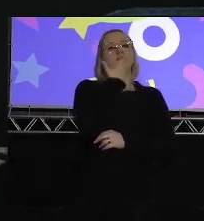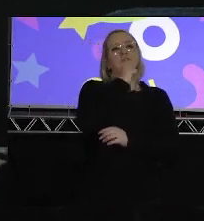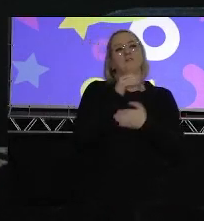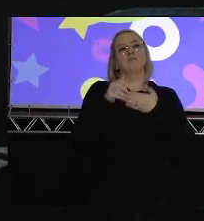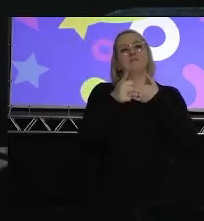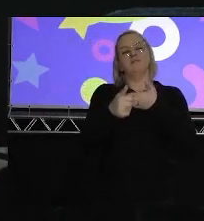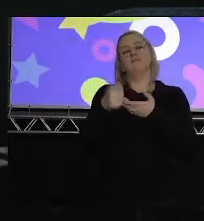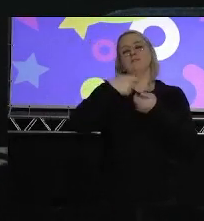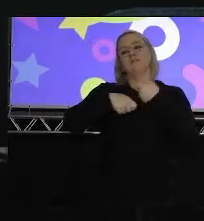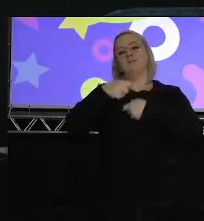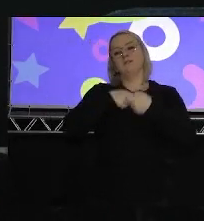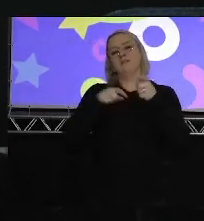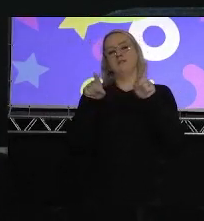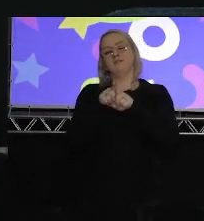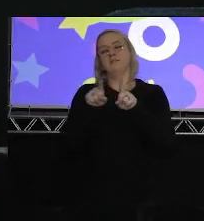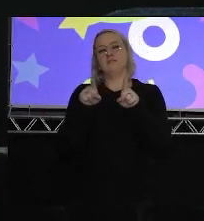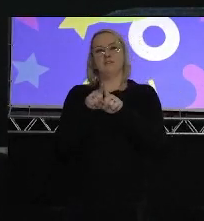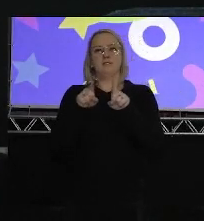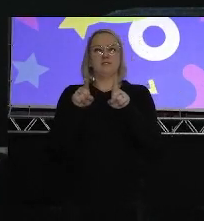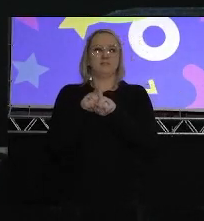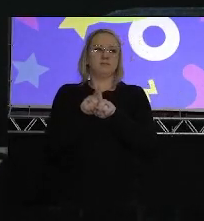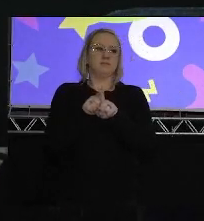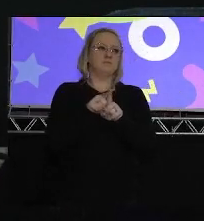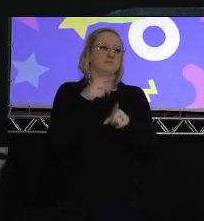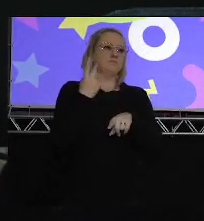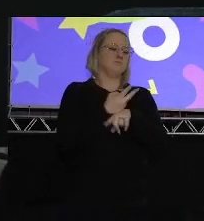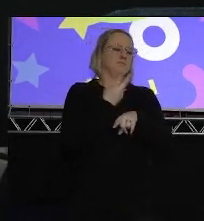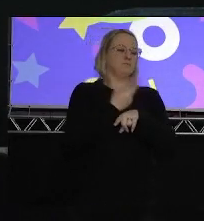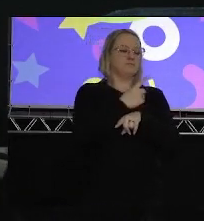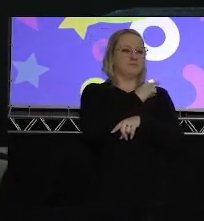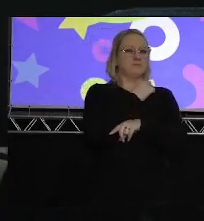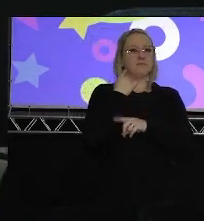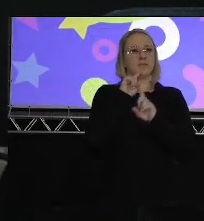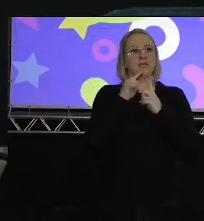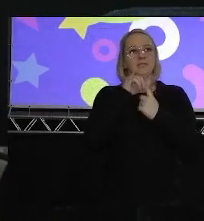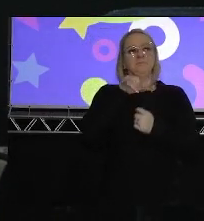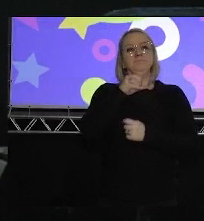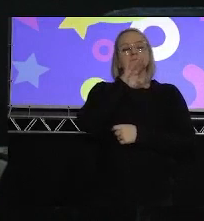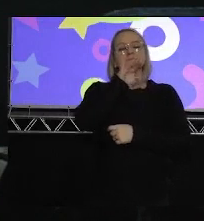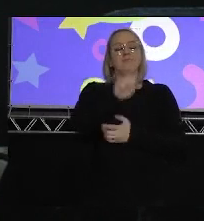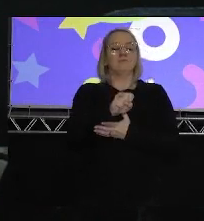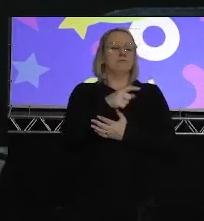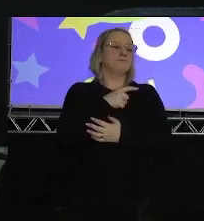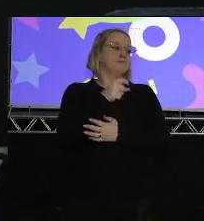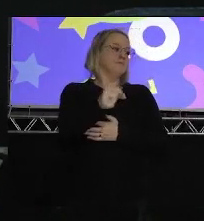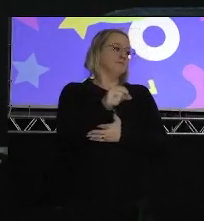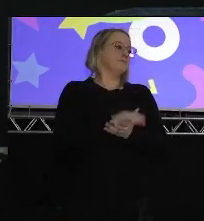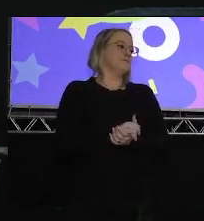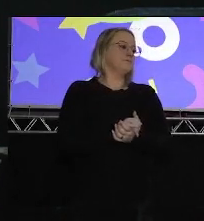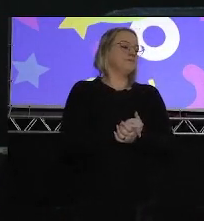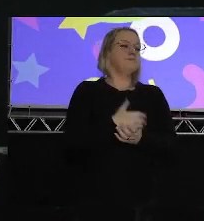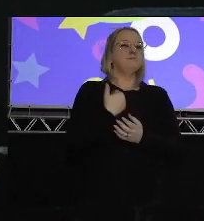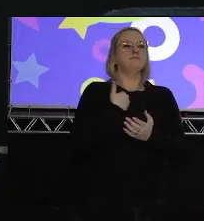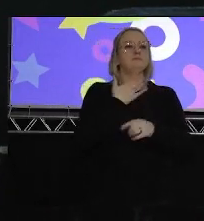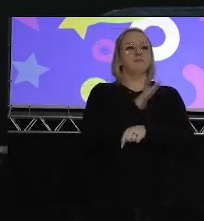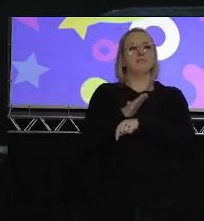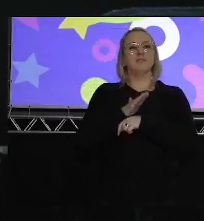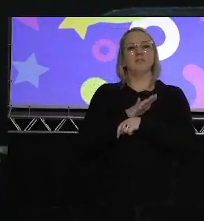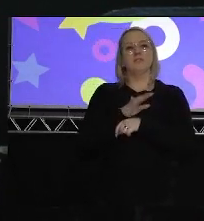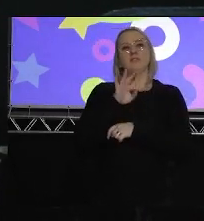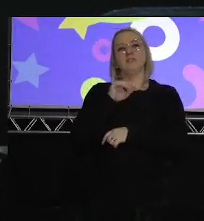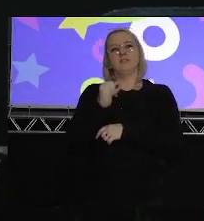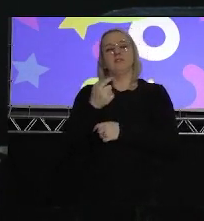o valor para o negócio e também o custo, obviamente, do atraso, mas o job size. Então, aqui colabora TI